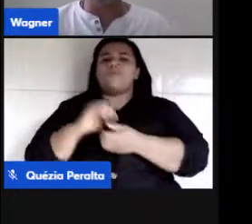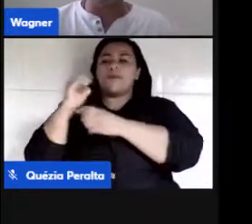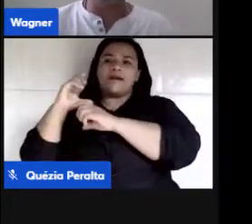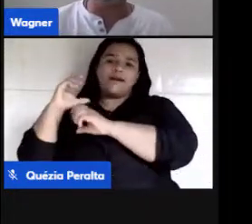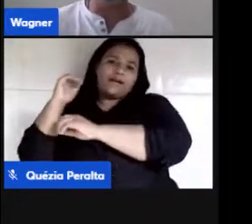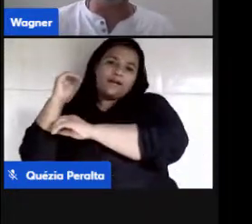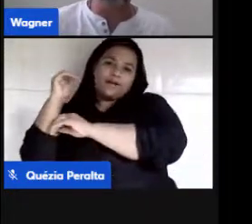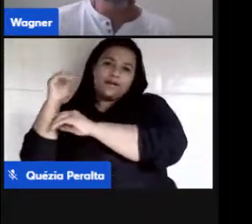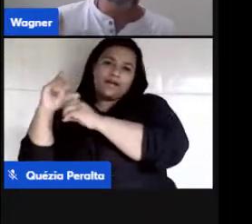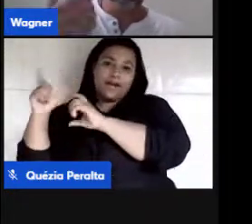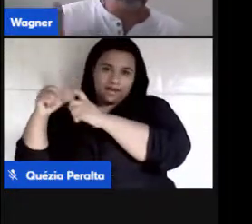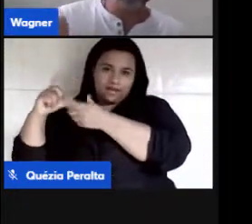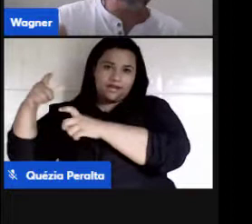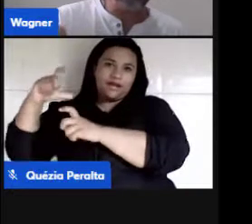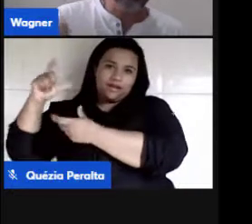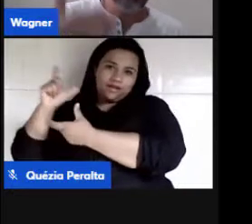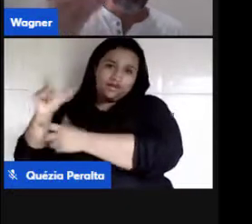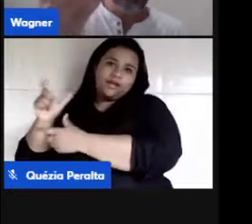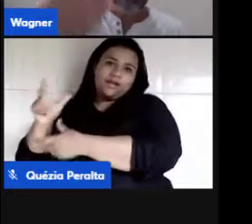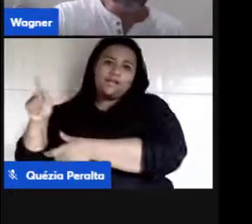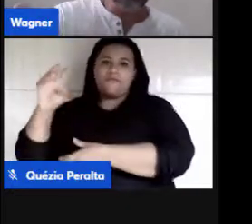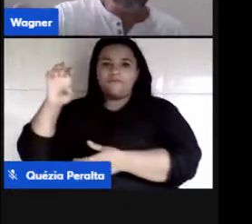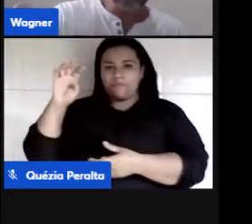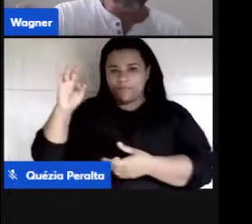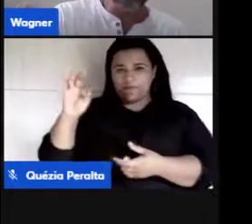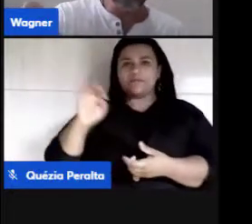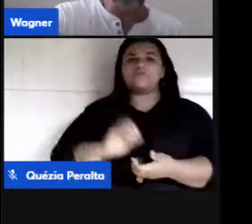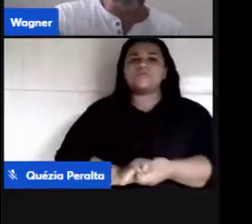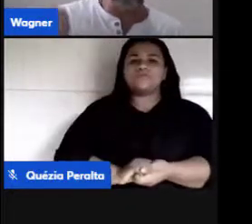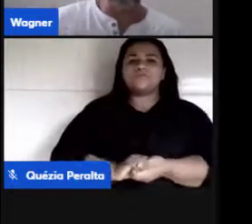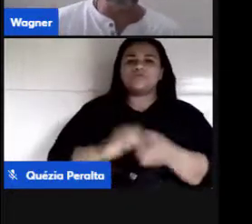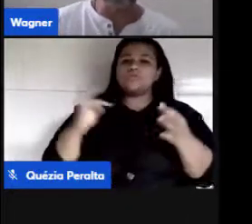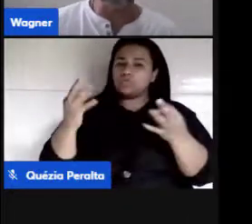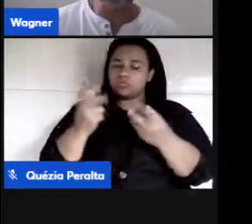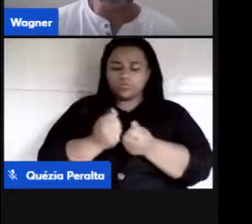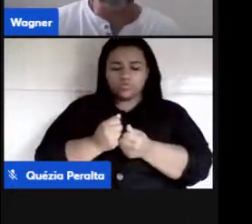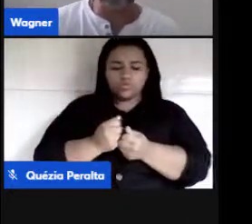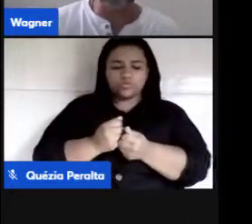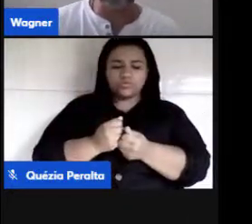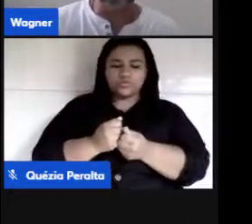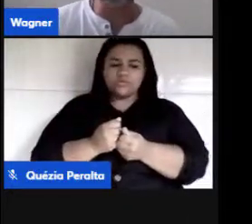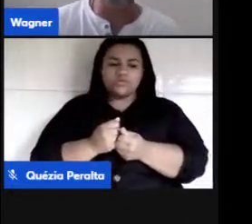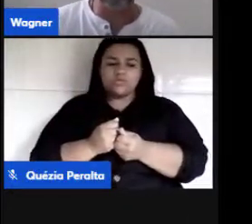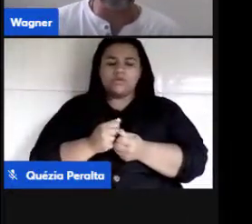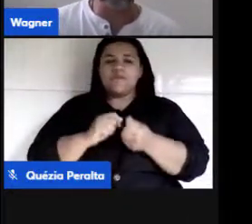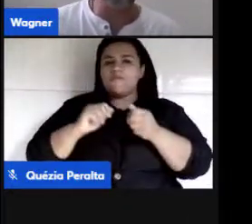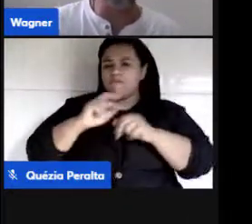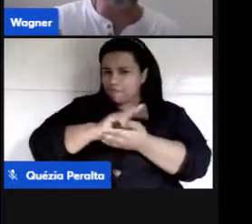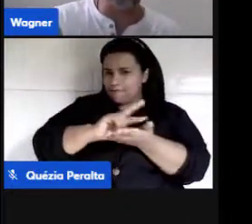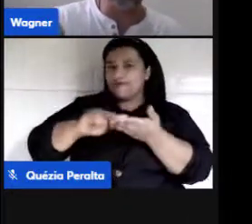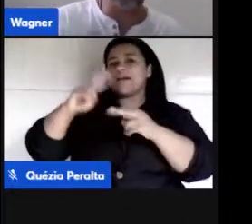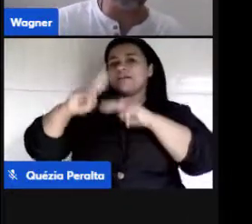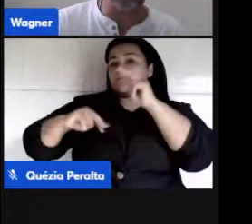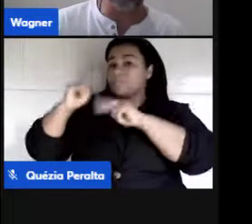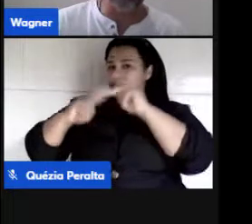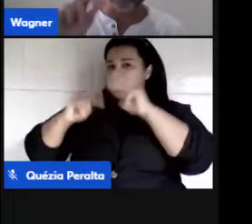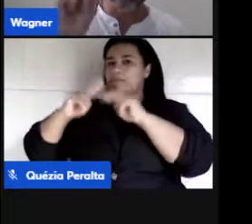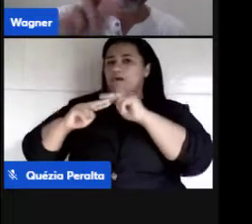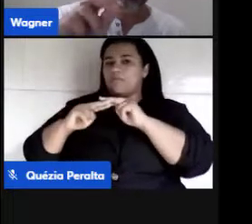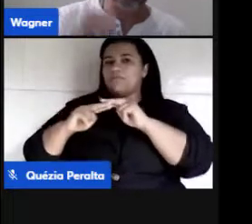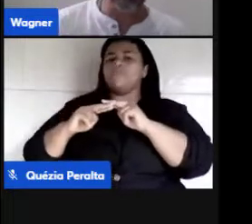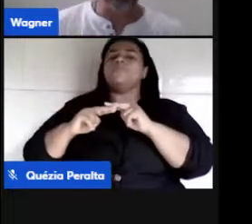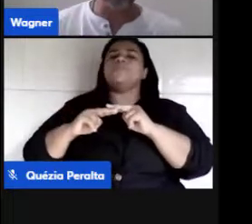materiais alternativos, criarmos essa construção de movimento, onde a criança possa e deve aprender dessa